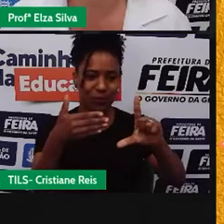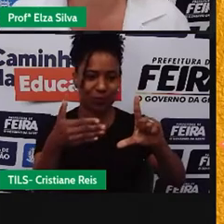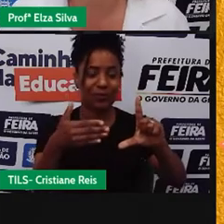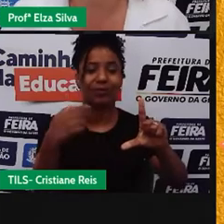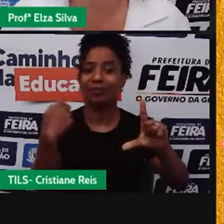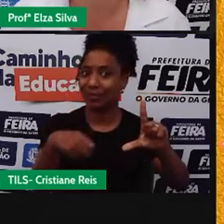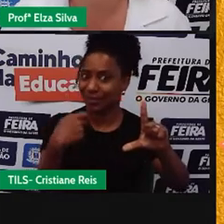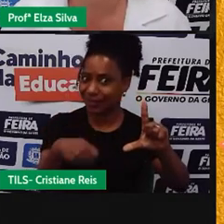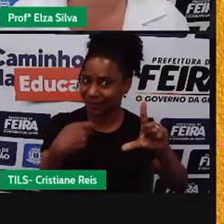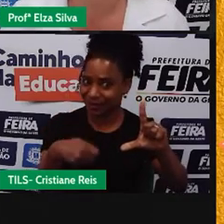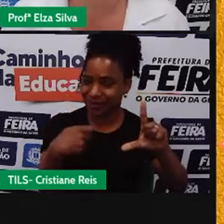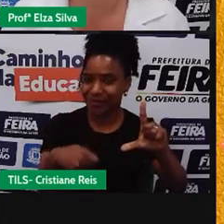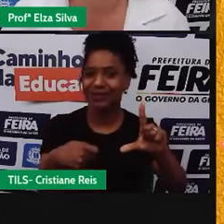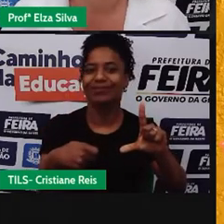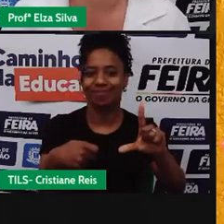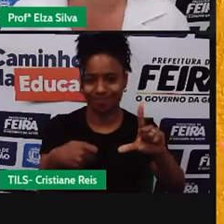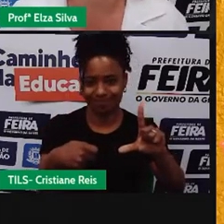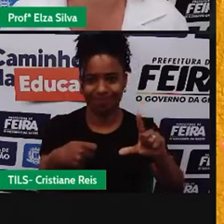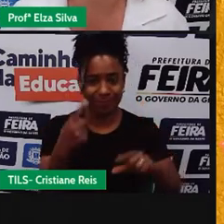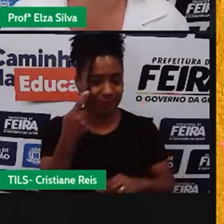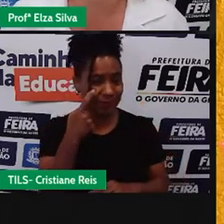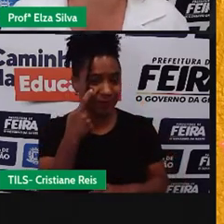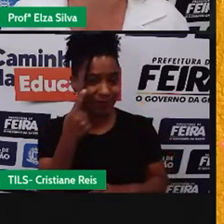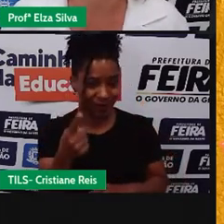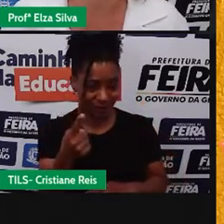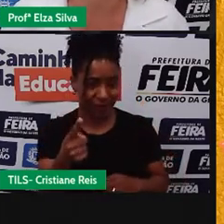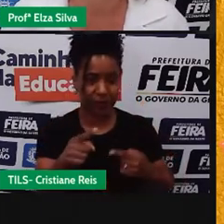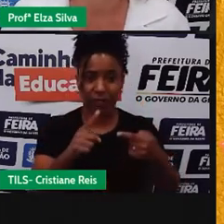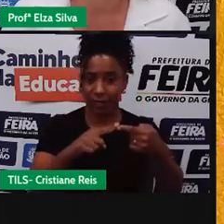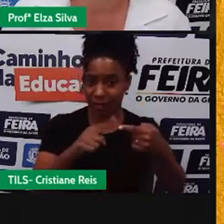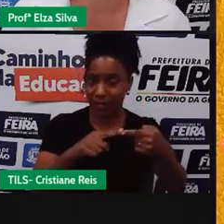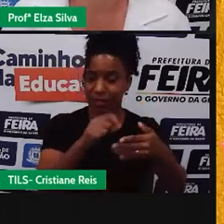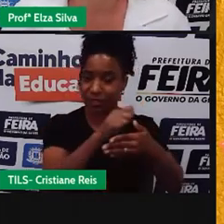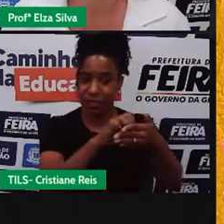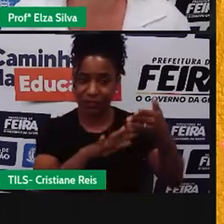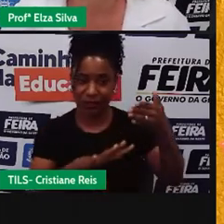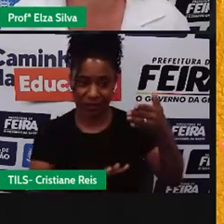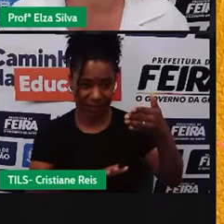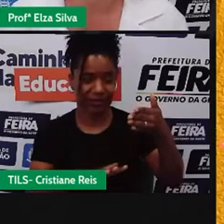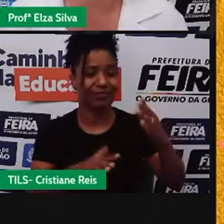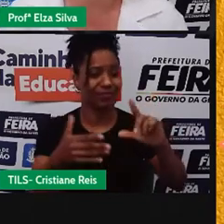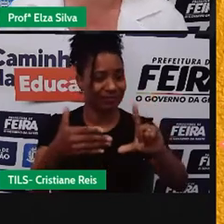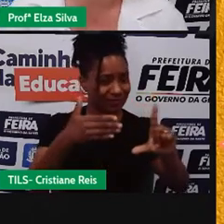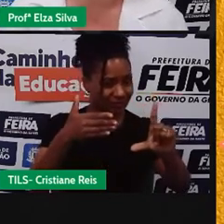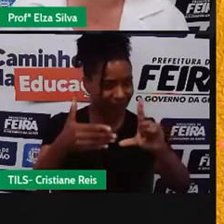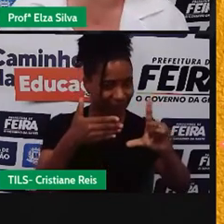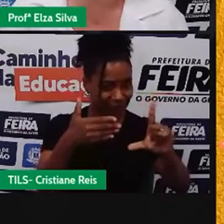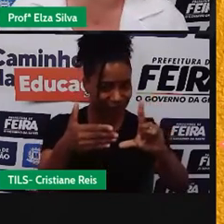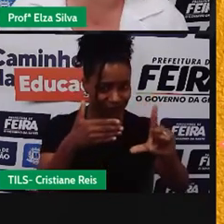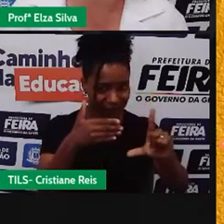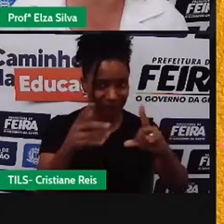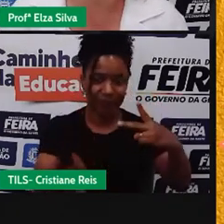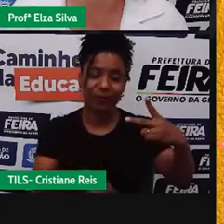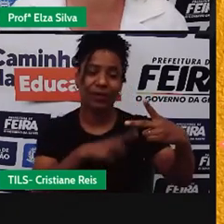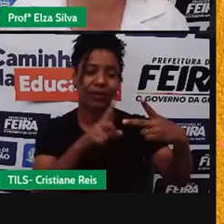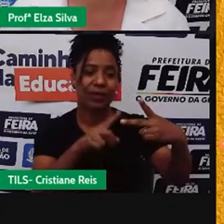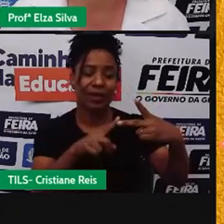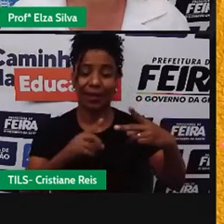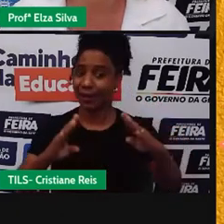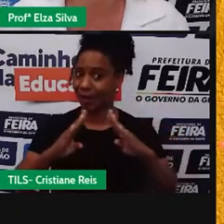Exercise é o título apropriado. Exercício de classe. Homework para as atividades de